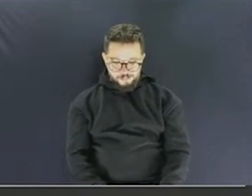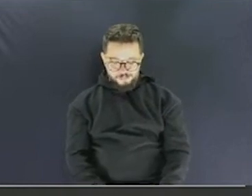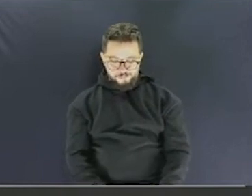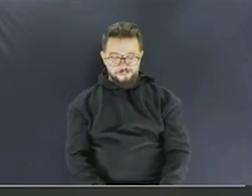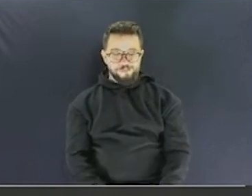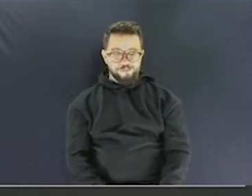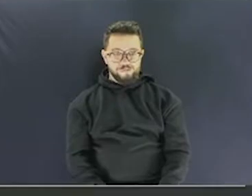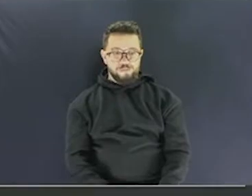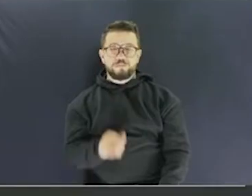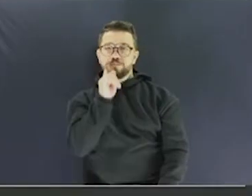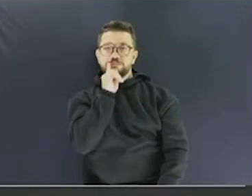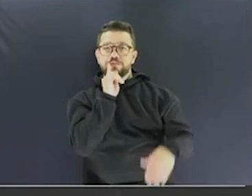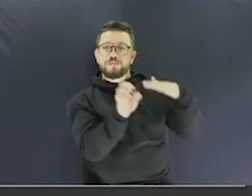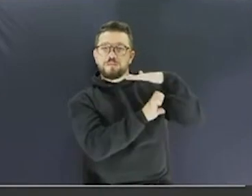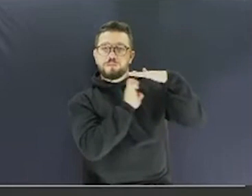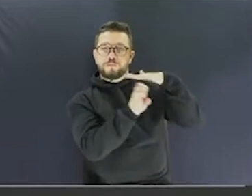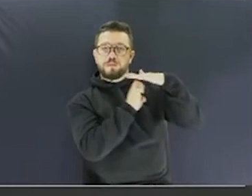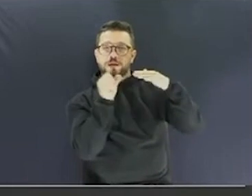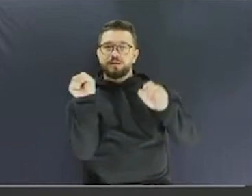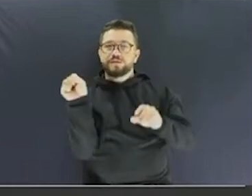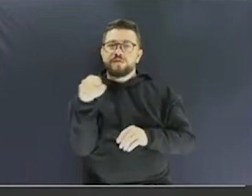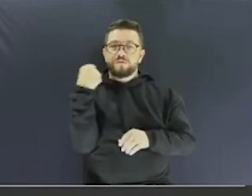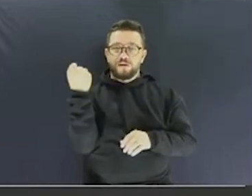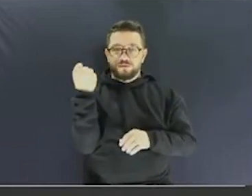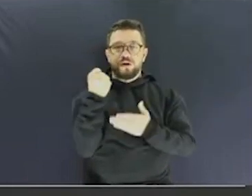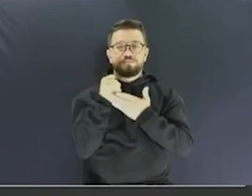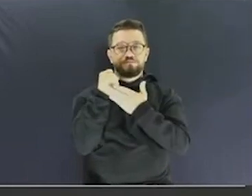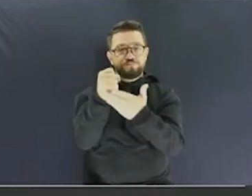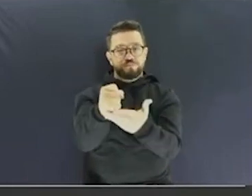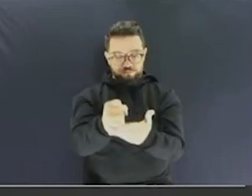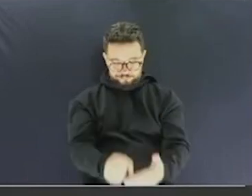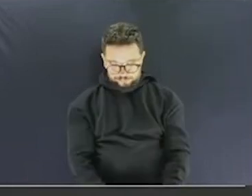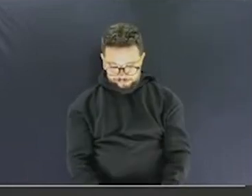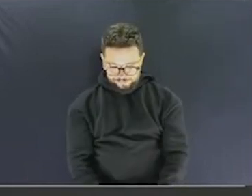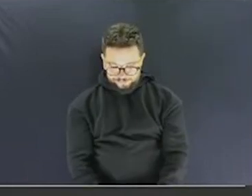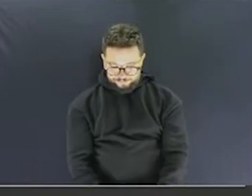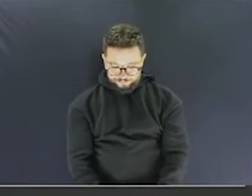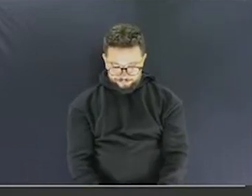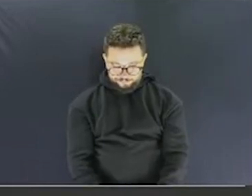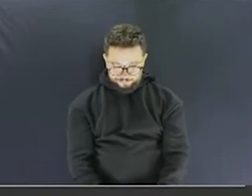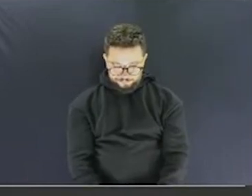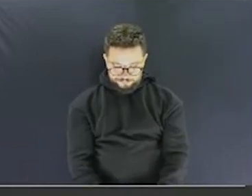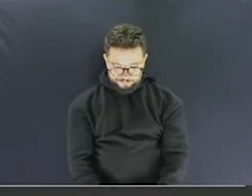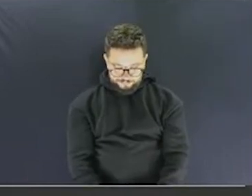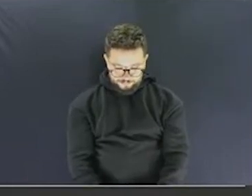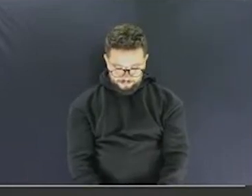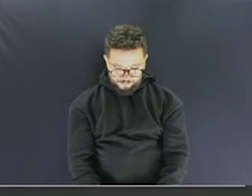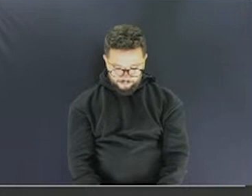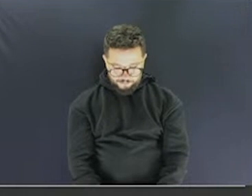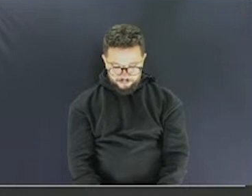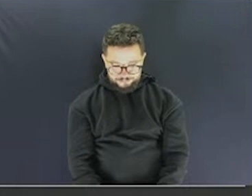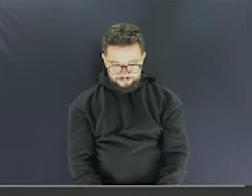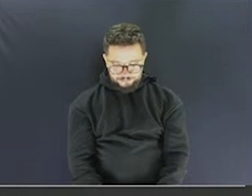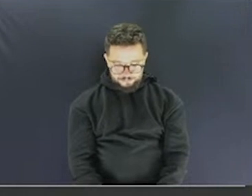cervejarias. Vamos adiante. Ainda no Curitiba Cidadã, quando a gente propõe novas soluções para os serviços e produtos, nós